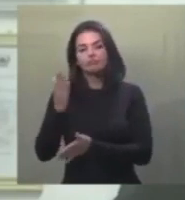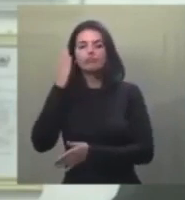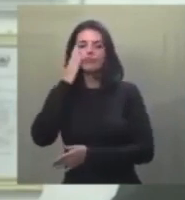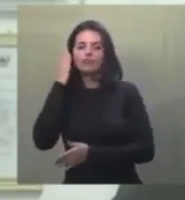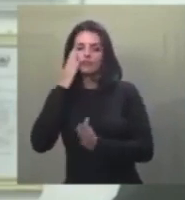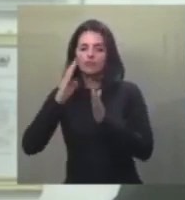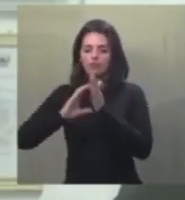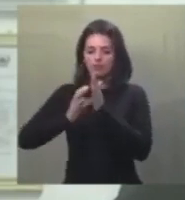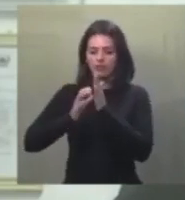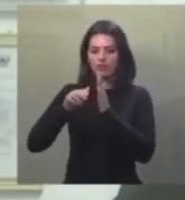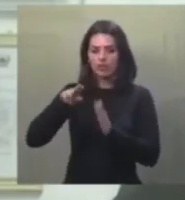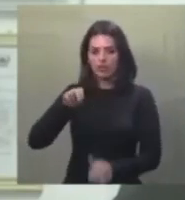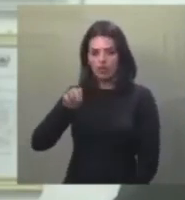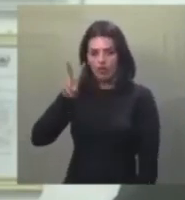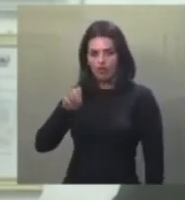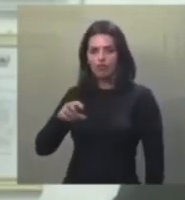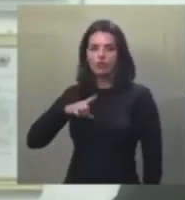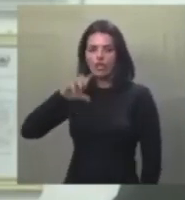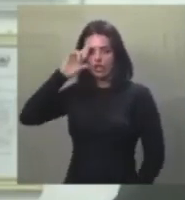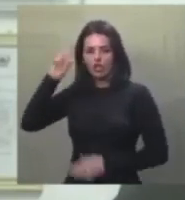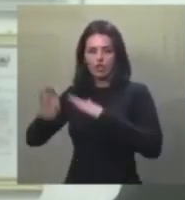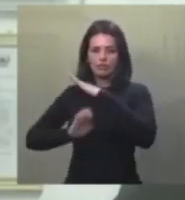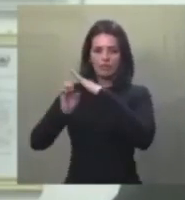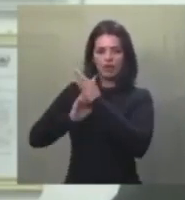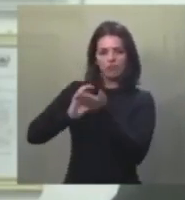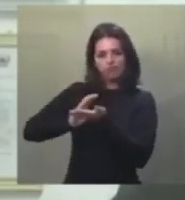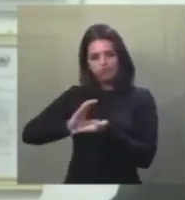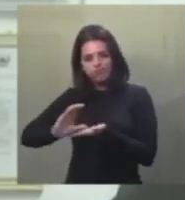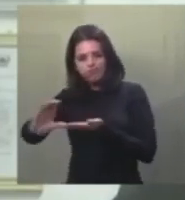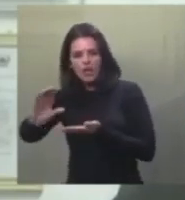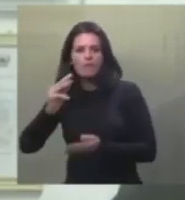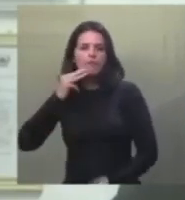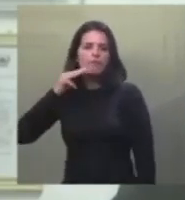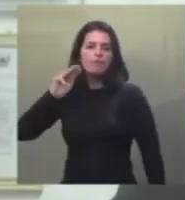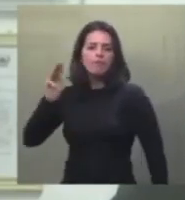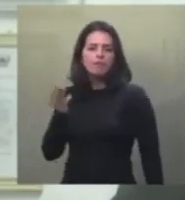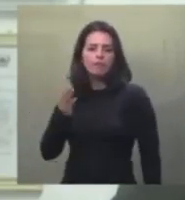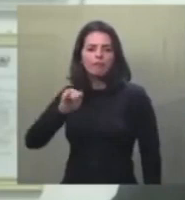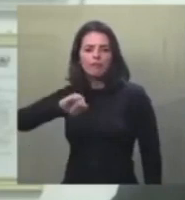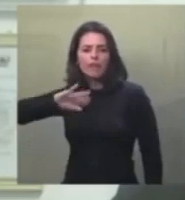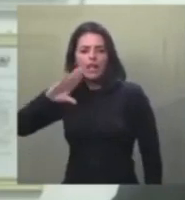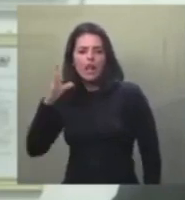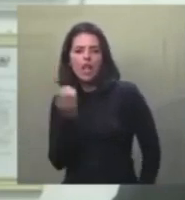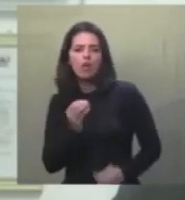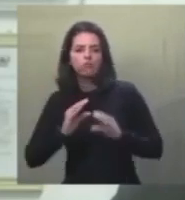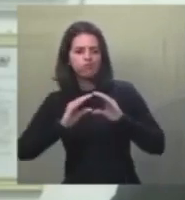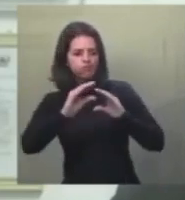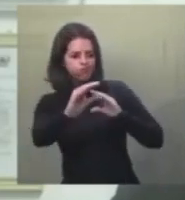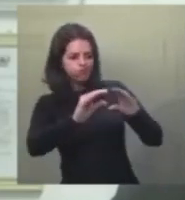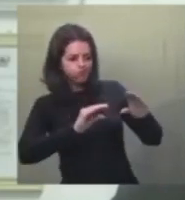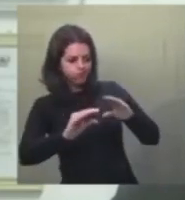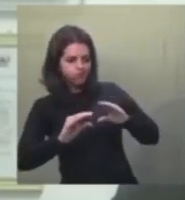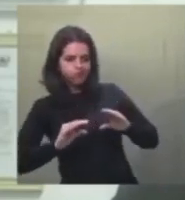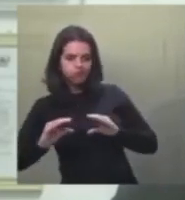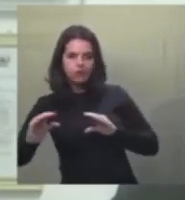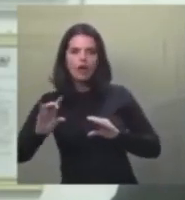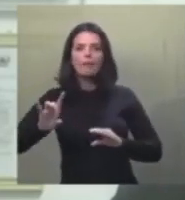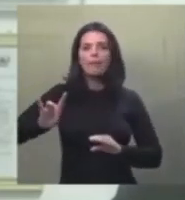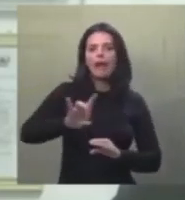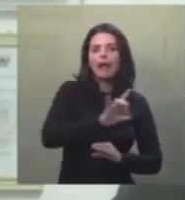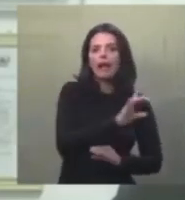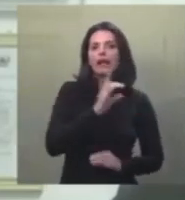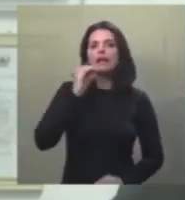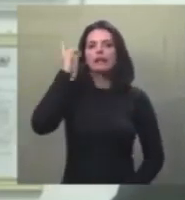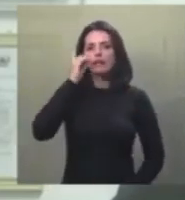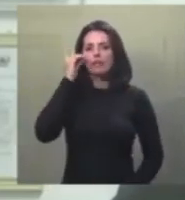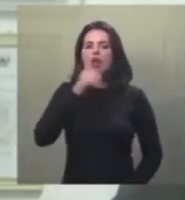os seus empresários, financia suas campanhas, são milhões que vão para cada deputado novo, para que eles possam fazer as